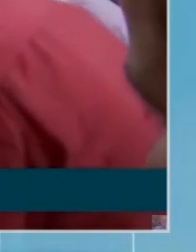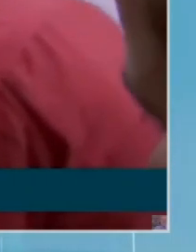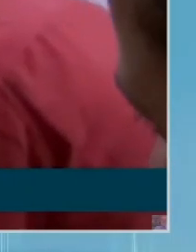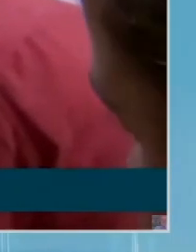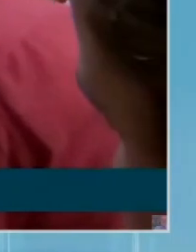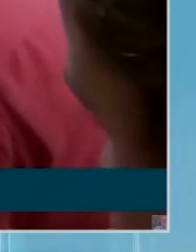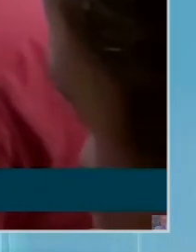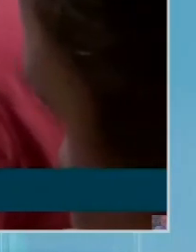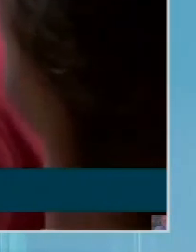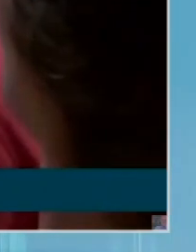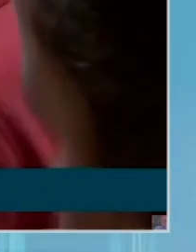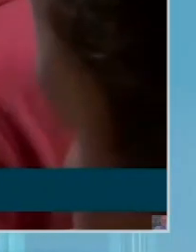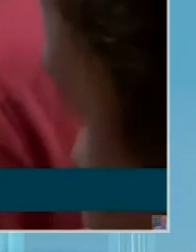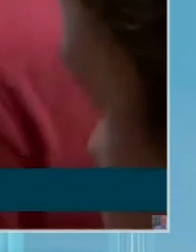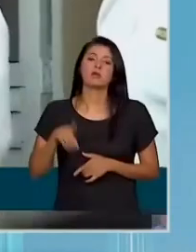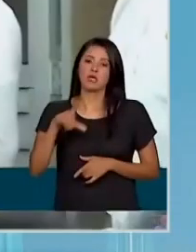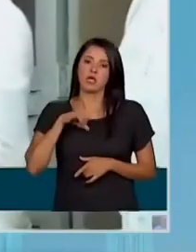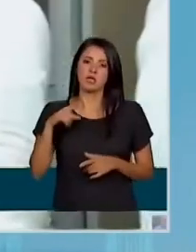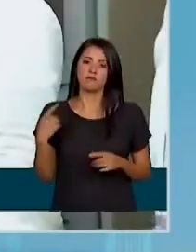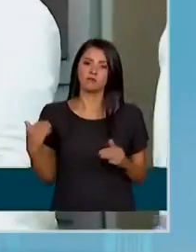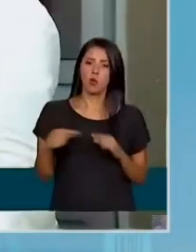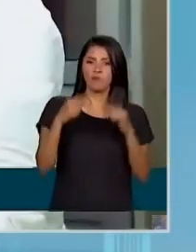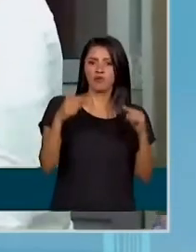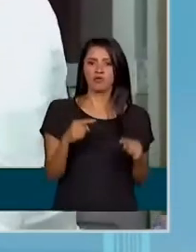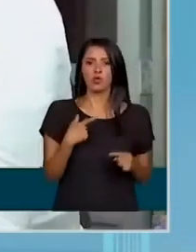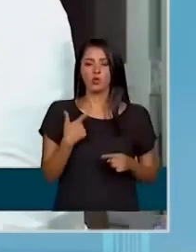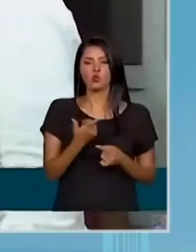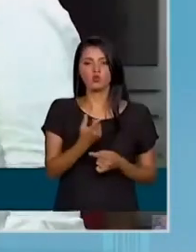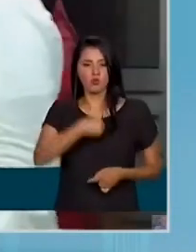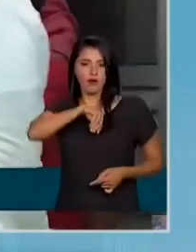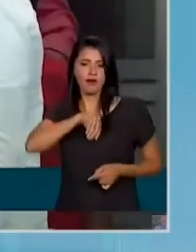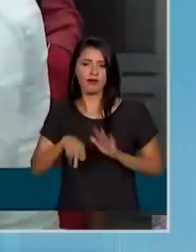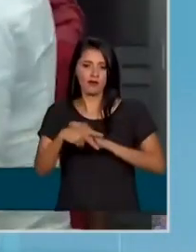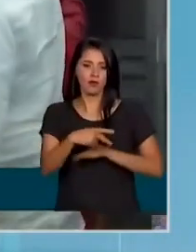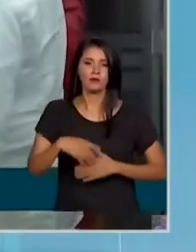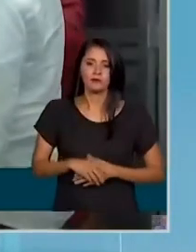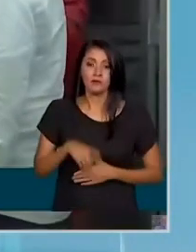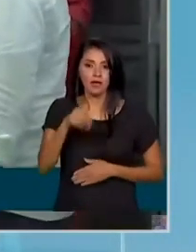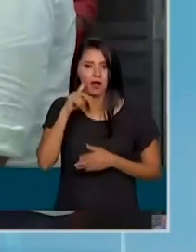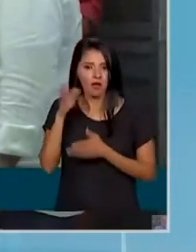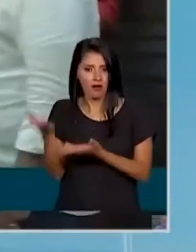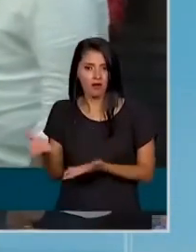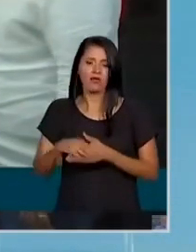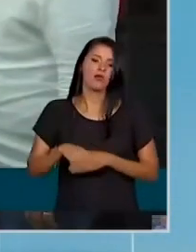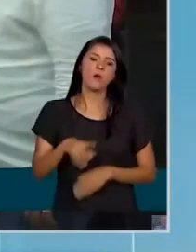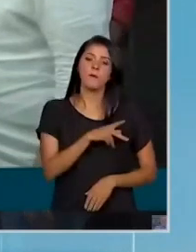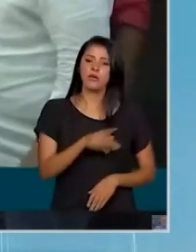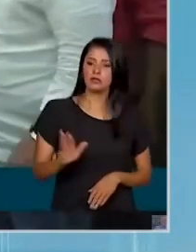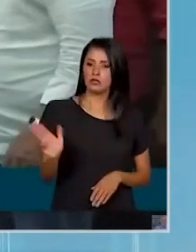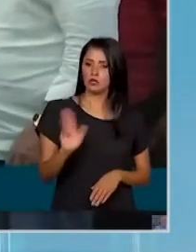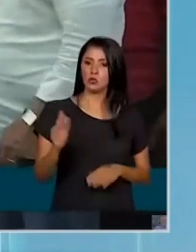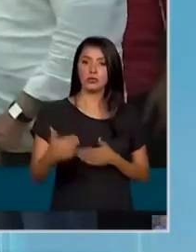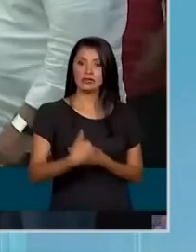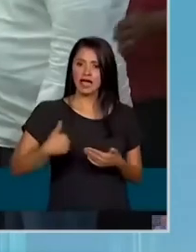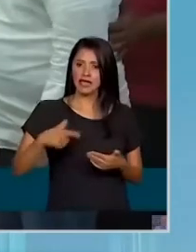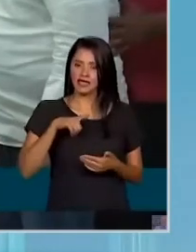passado. 99 mil de 146 mil imóveis, 67,7%, então, se referem justamente ao Minha Casa